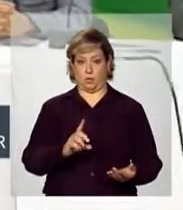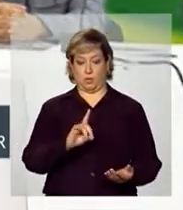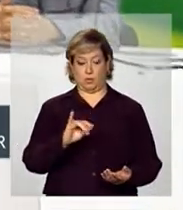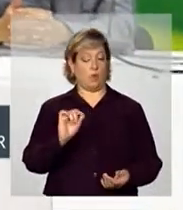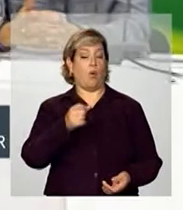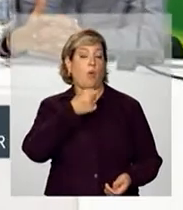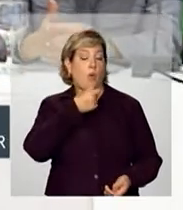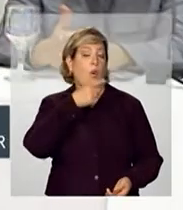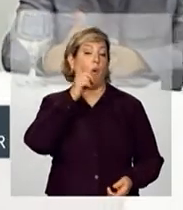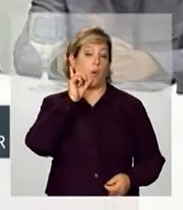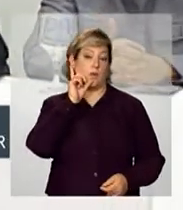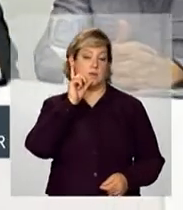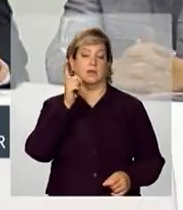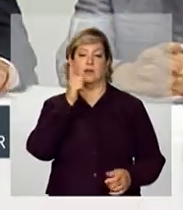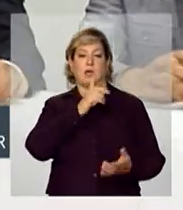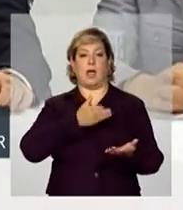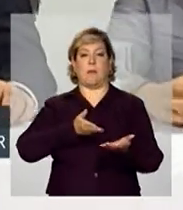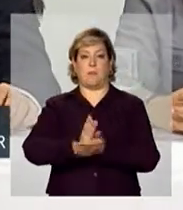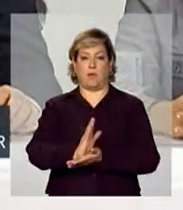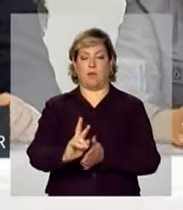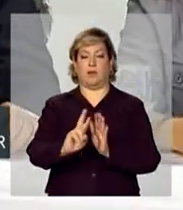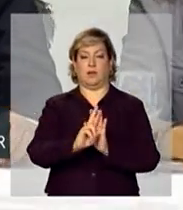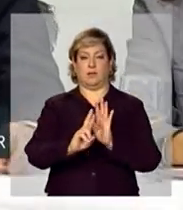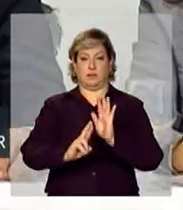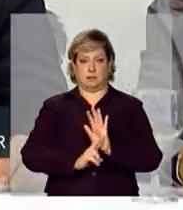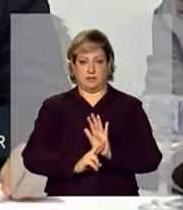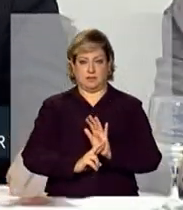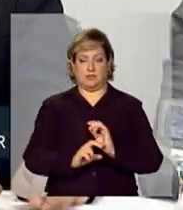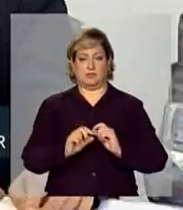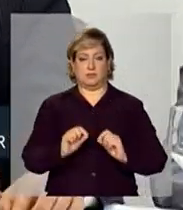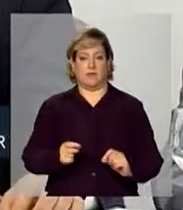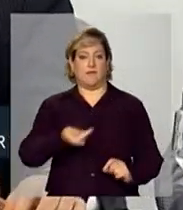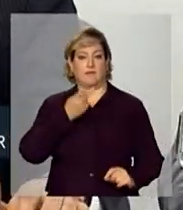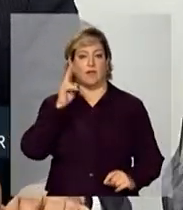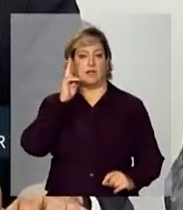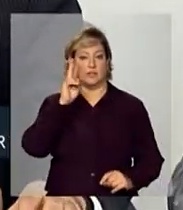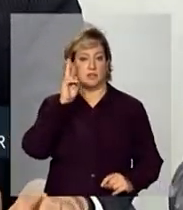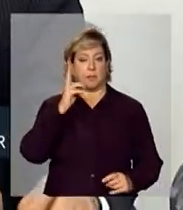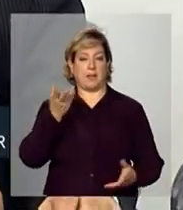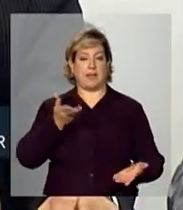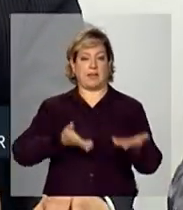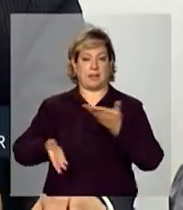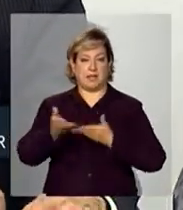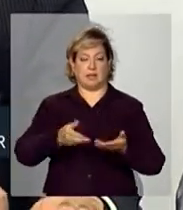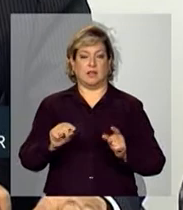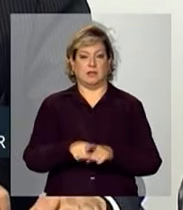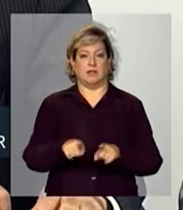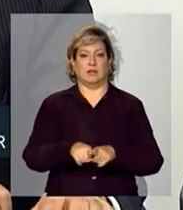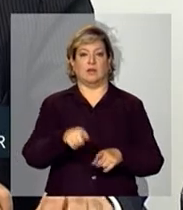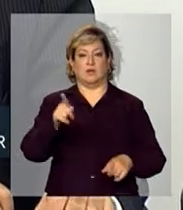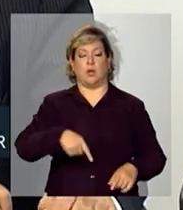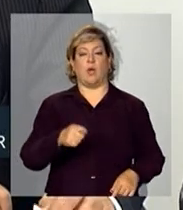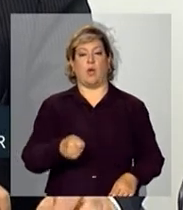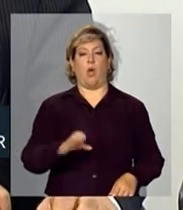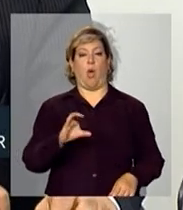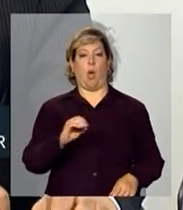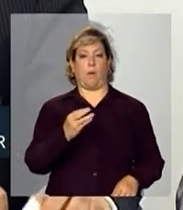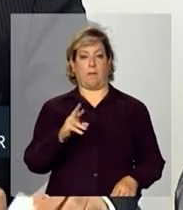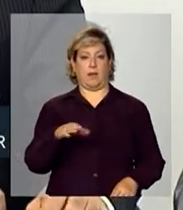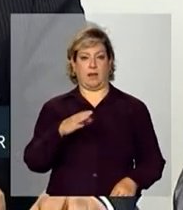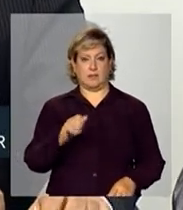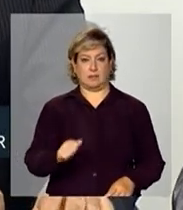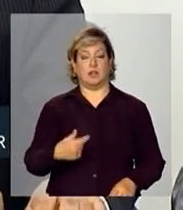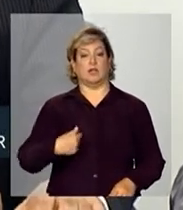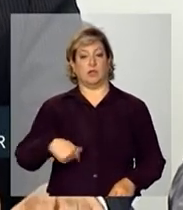de ontem aprovação de um regulamento que Versa sobre atendimento de cobrança e nós vamos já